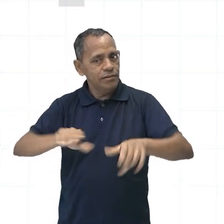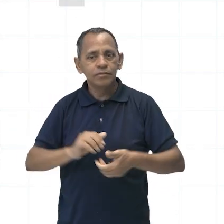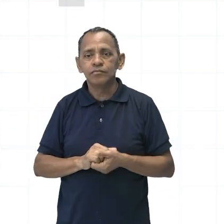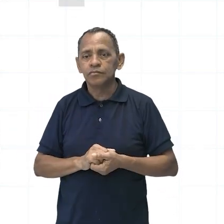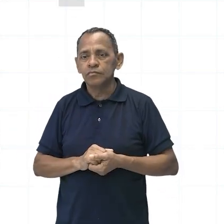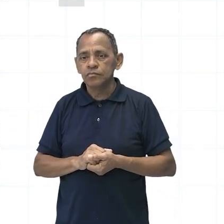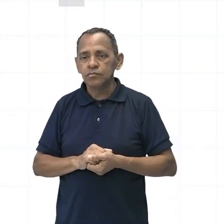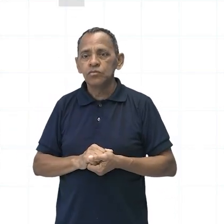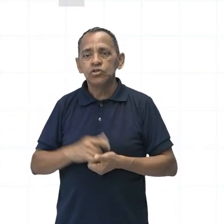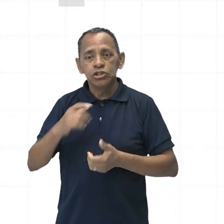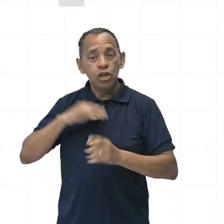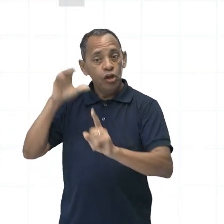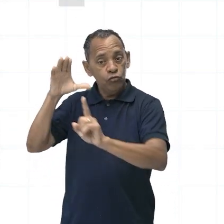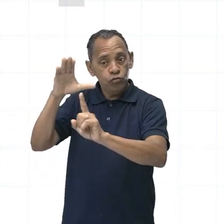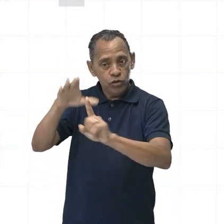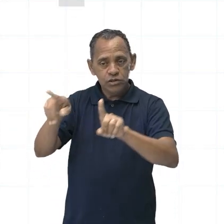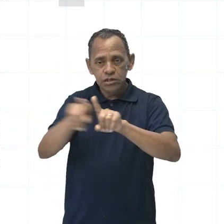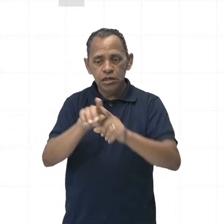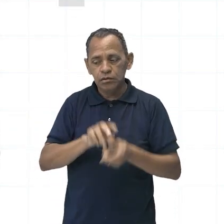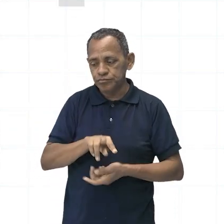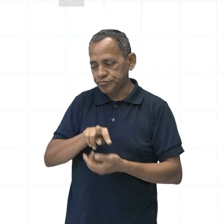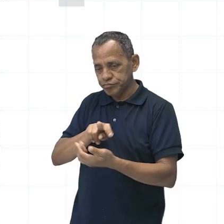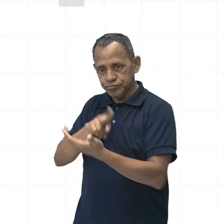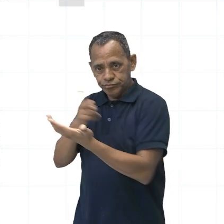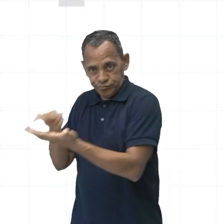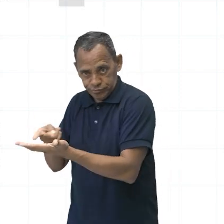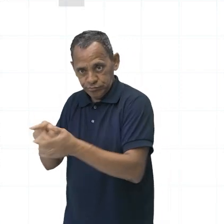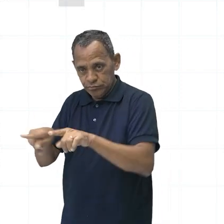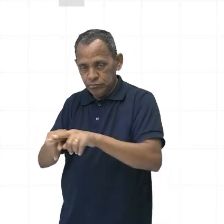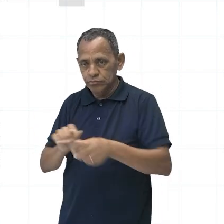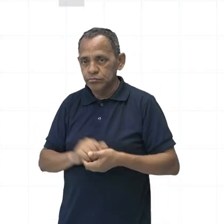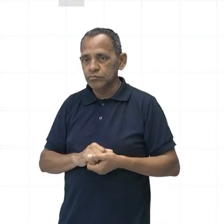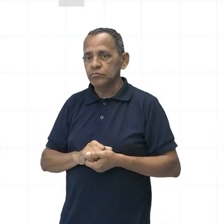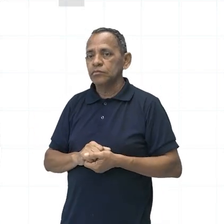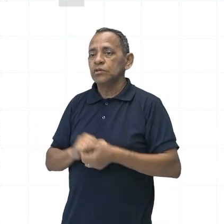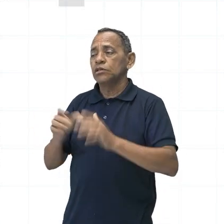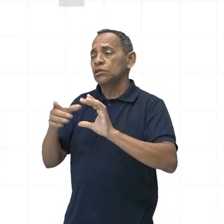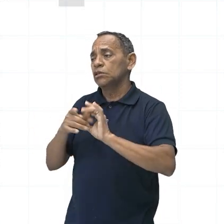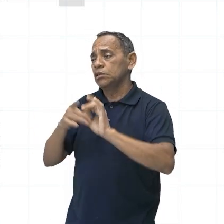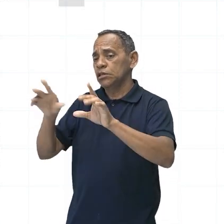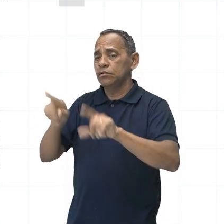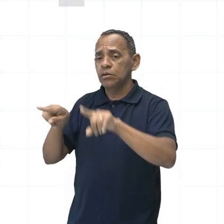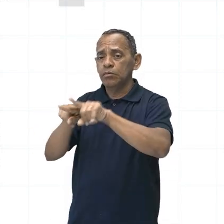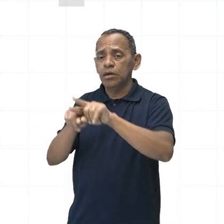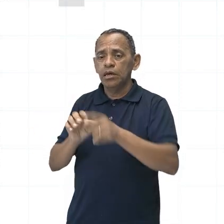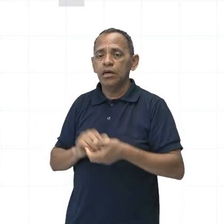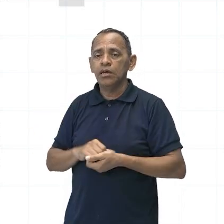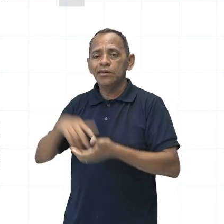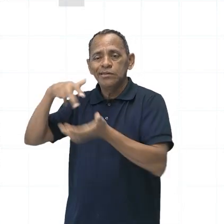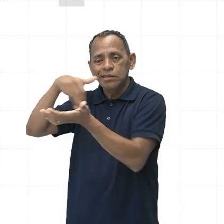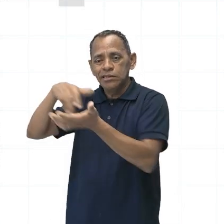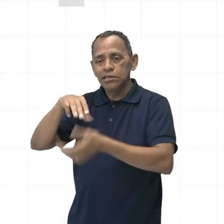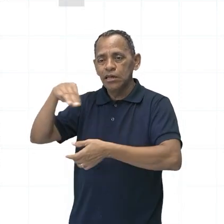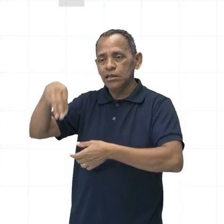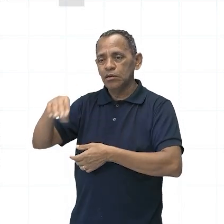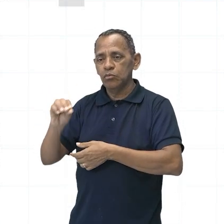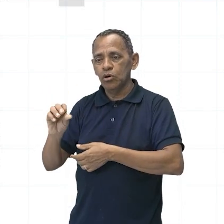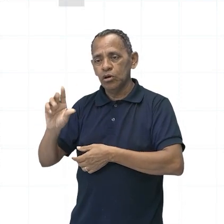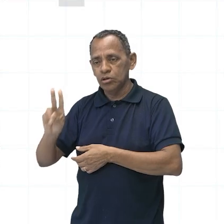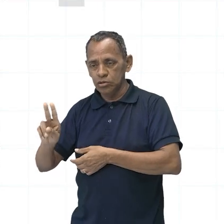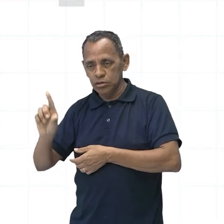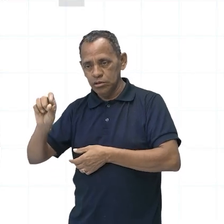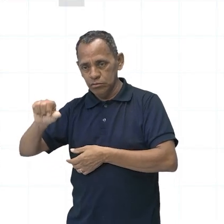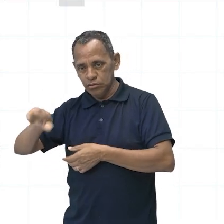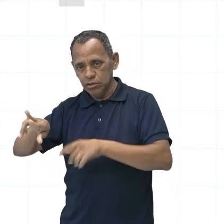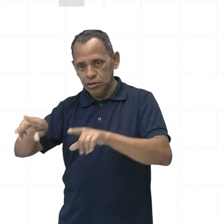pega a influência do balé clássico, mas de uma forma muito mais livre, muito mais solta, muito mais, vamos dizer,